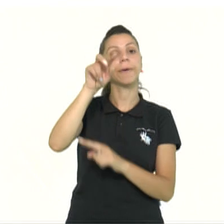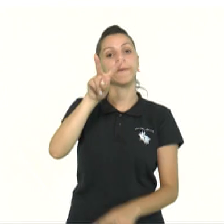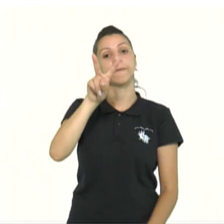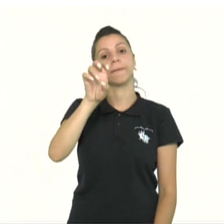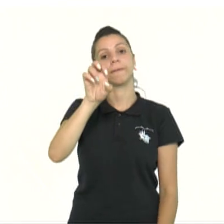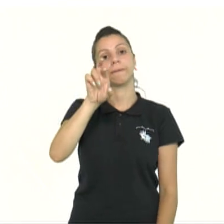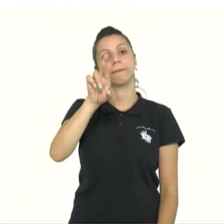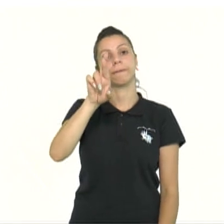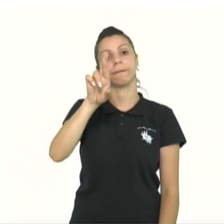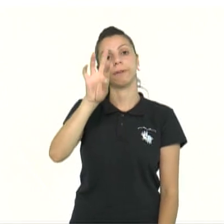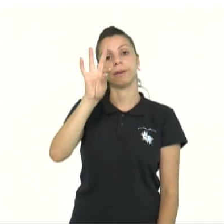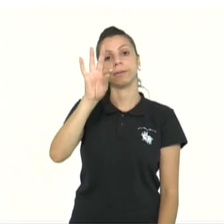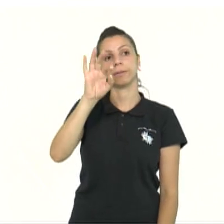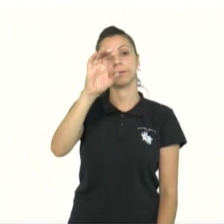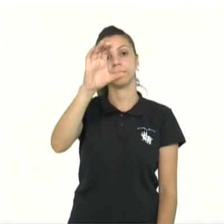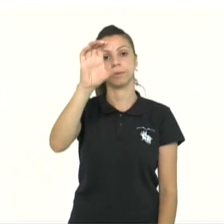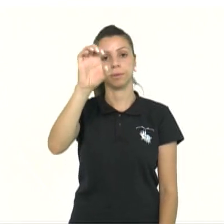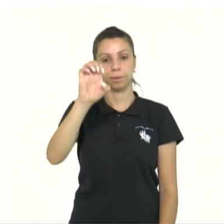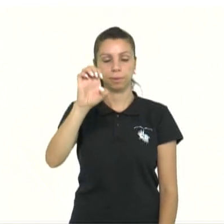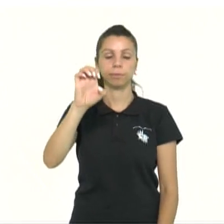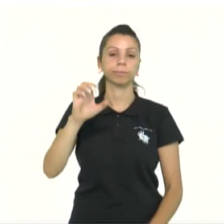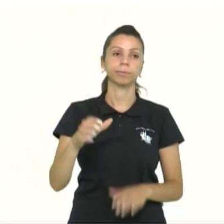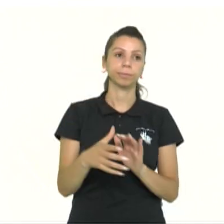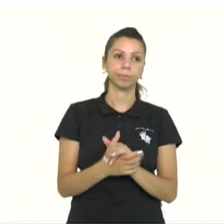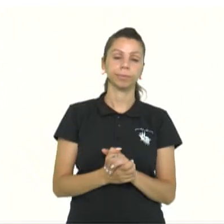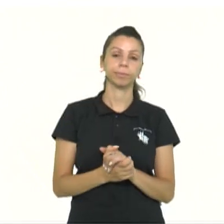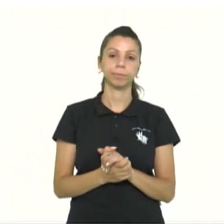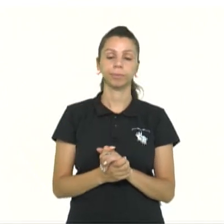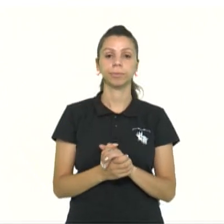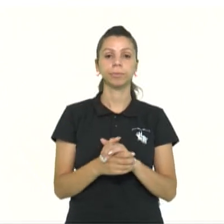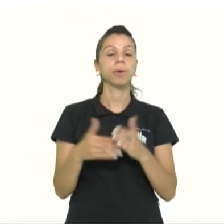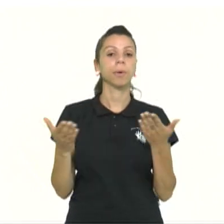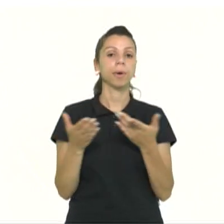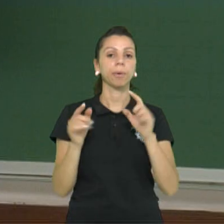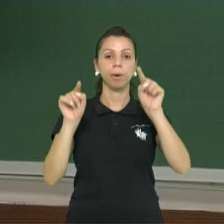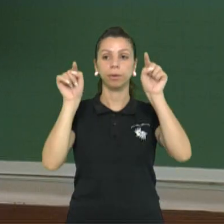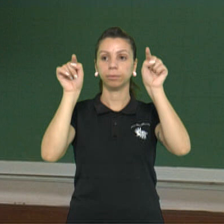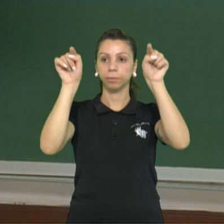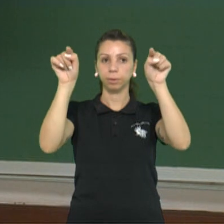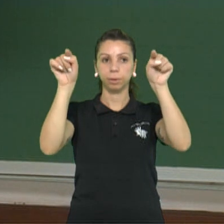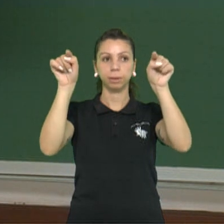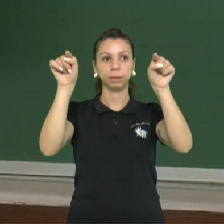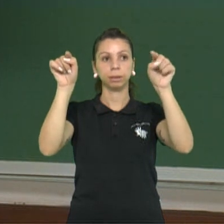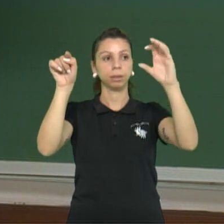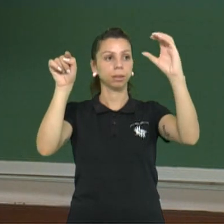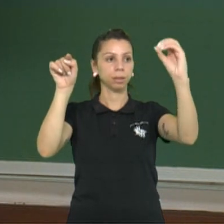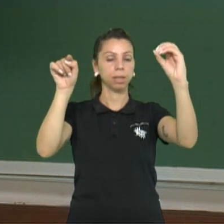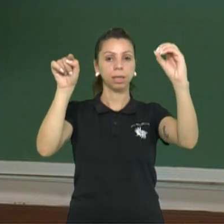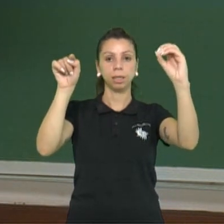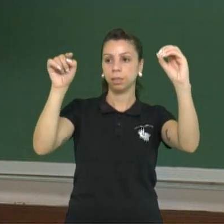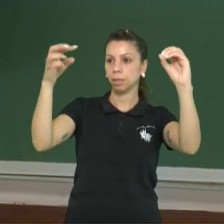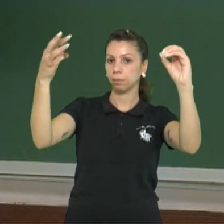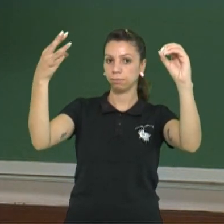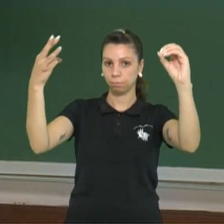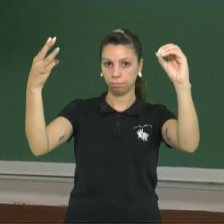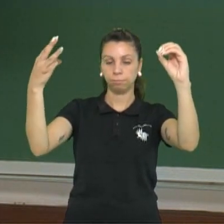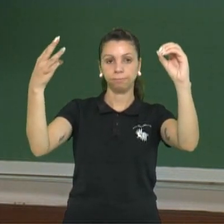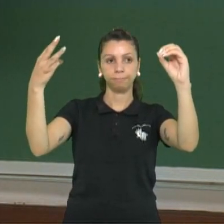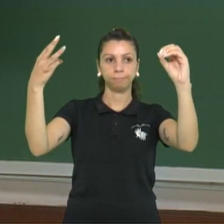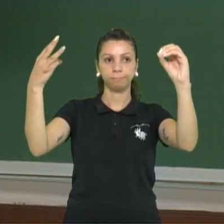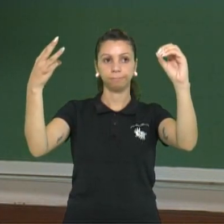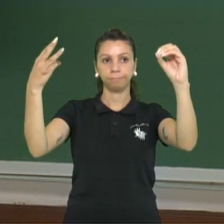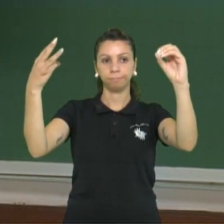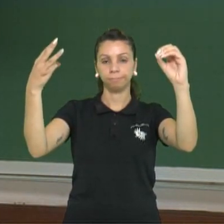y. 3 é a raiz, então fica no eixo, né? 3 para x e 0 para y. E 4 para